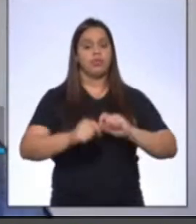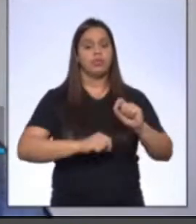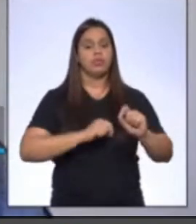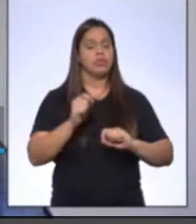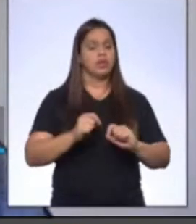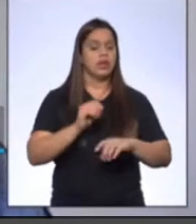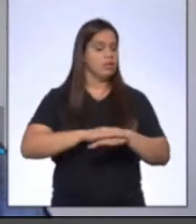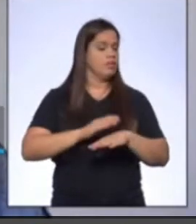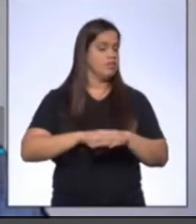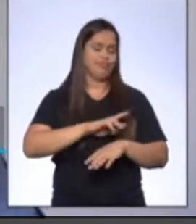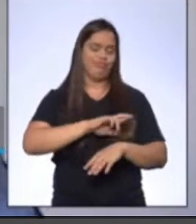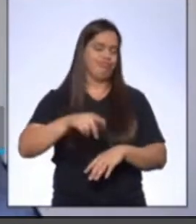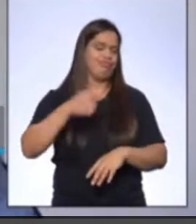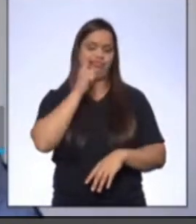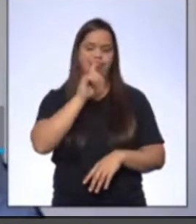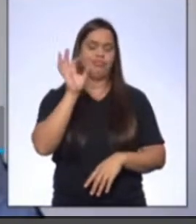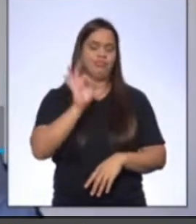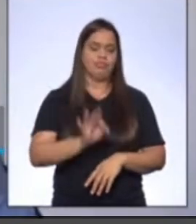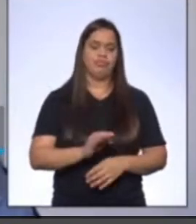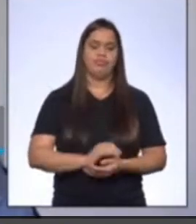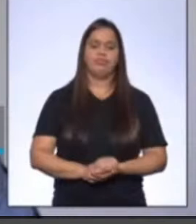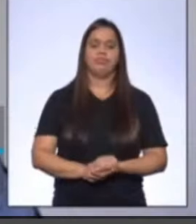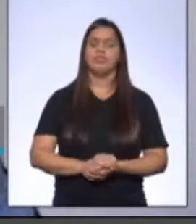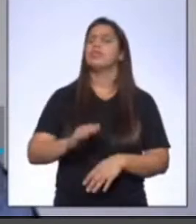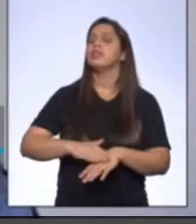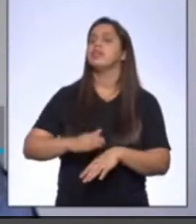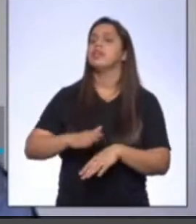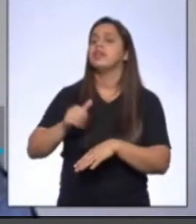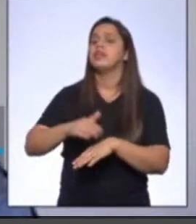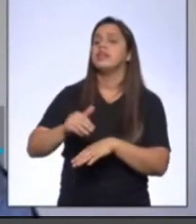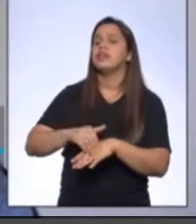é o mas, não é? Pois não, Lourdes?